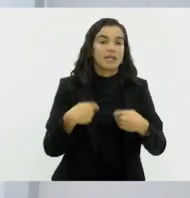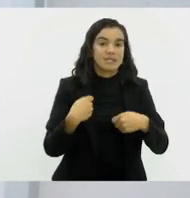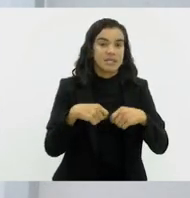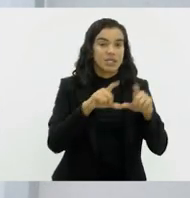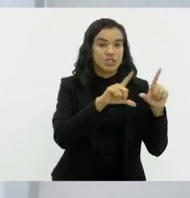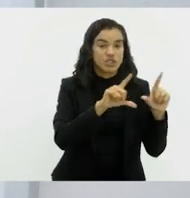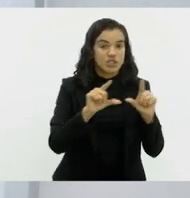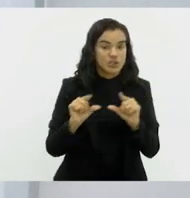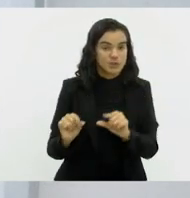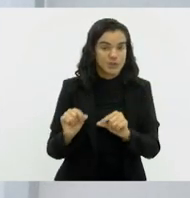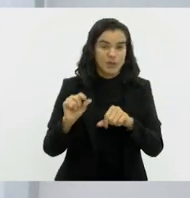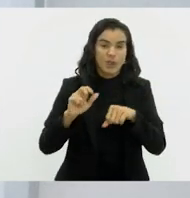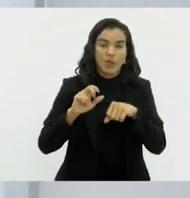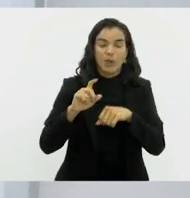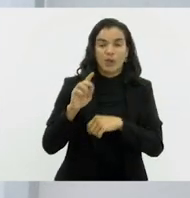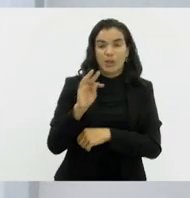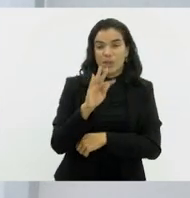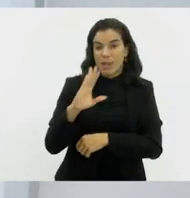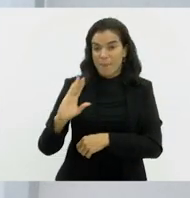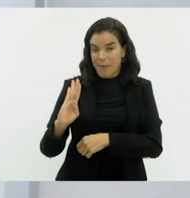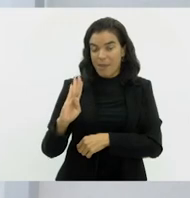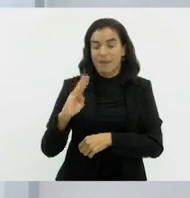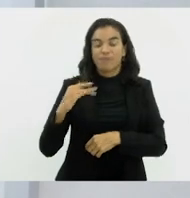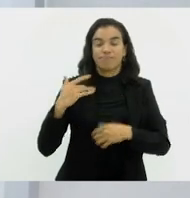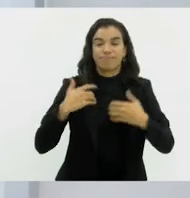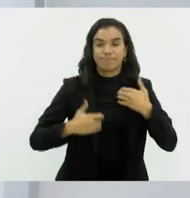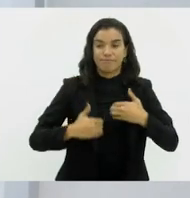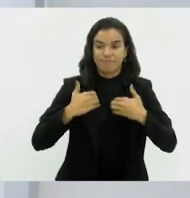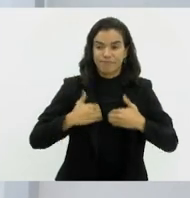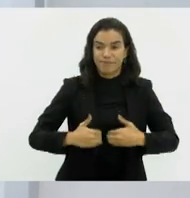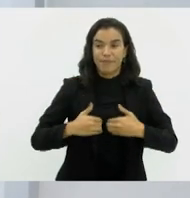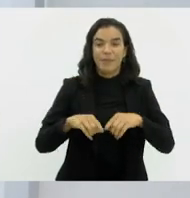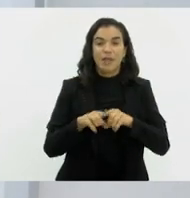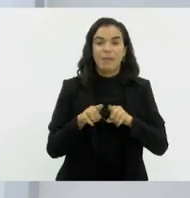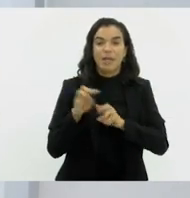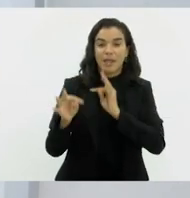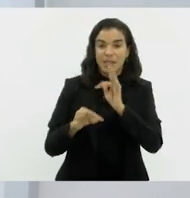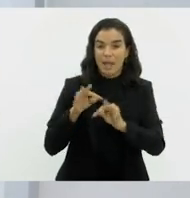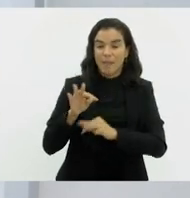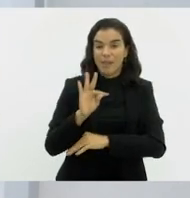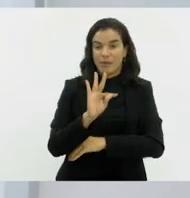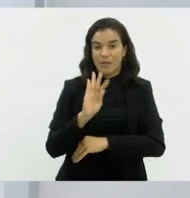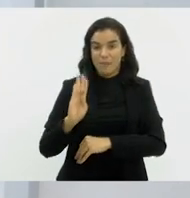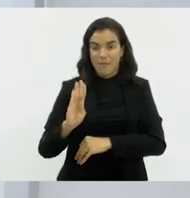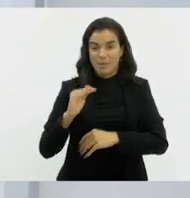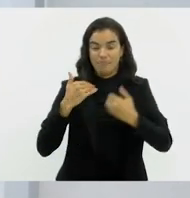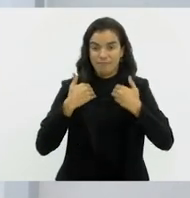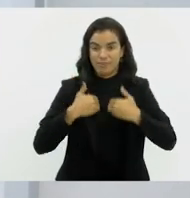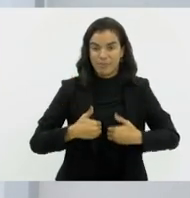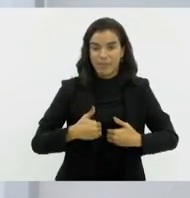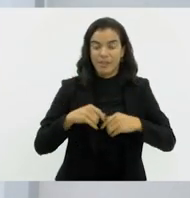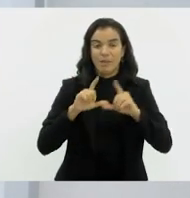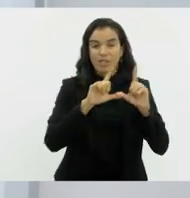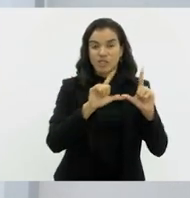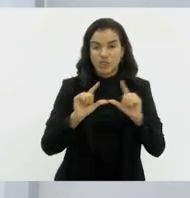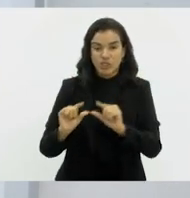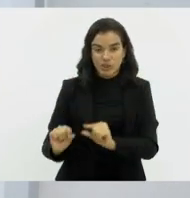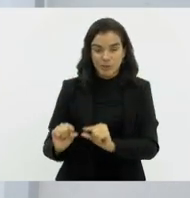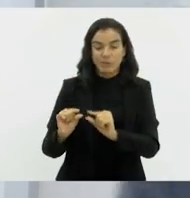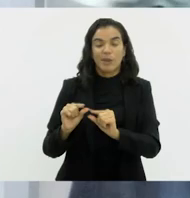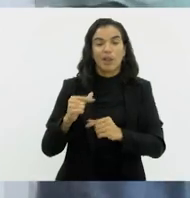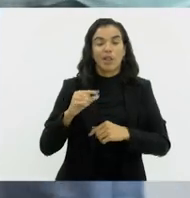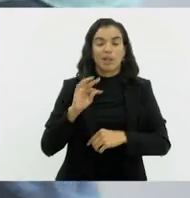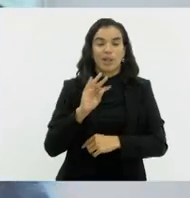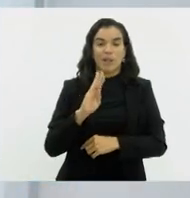diminuição nos casos novos de tuberculose, quando teremos diminuição no tratamento da tuberculose, quando vamos ter diminuição da tuberculose